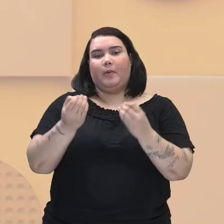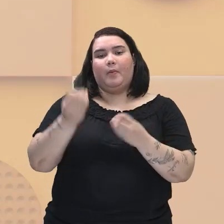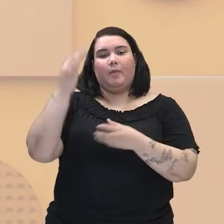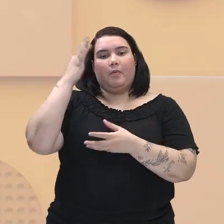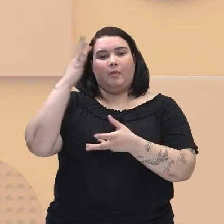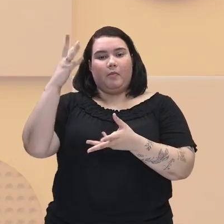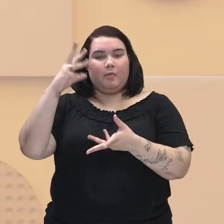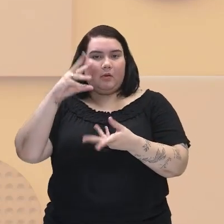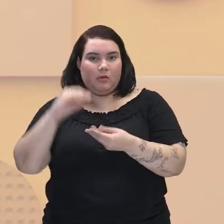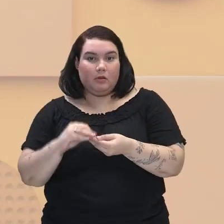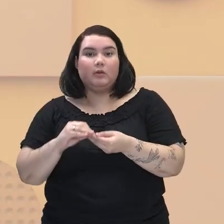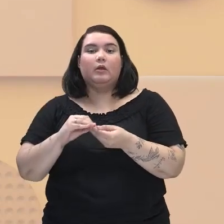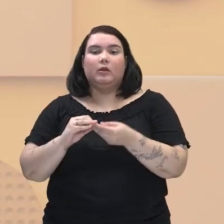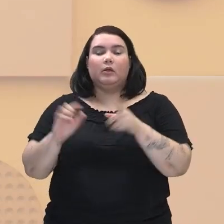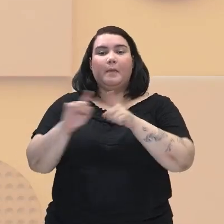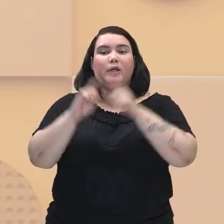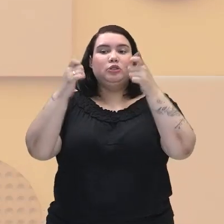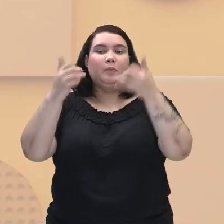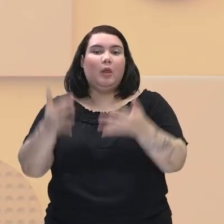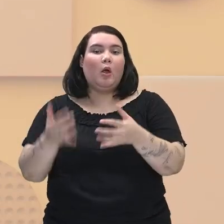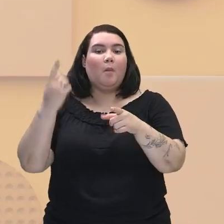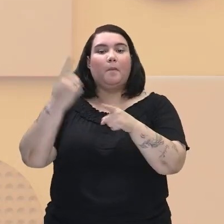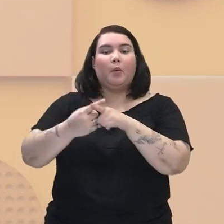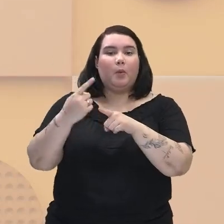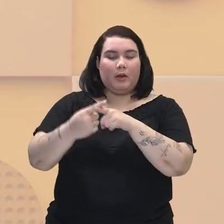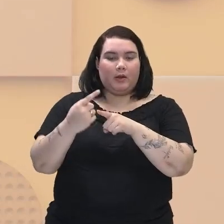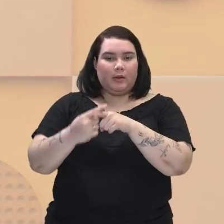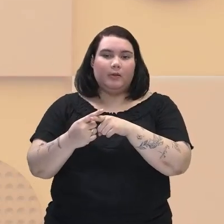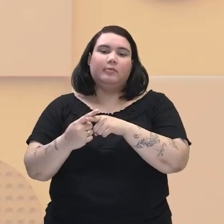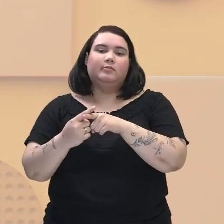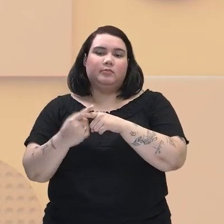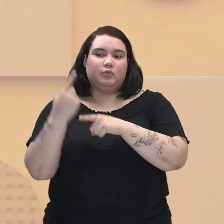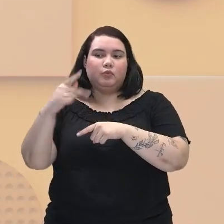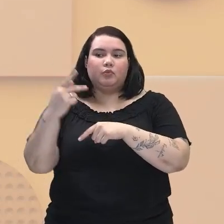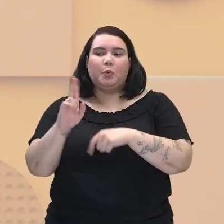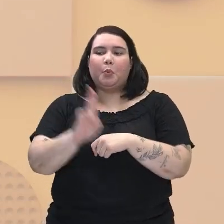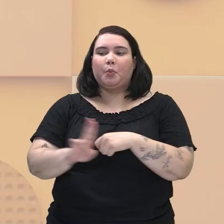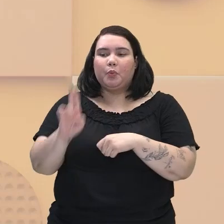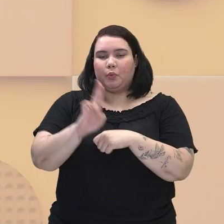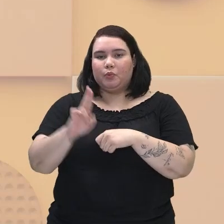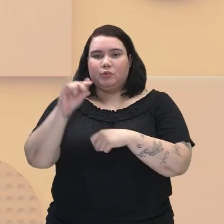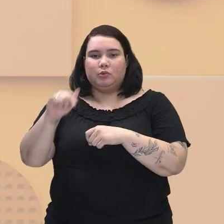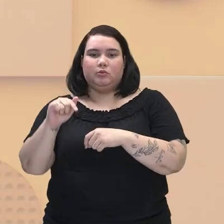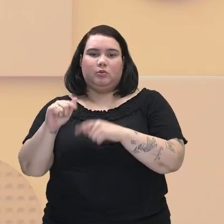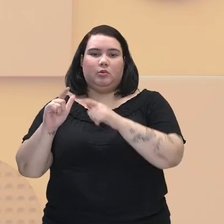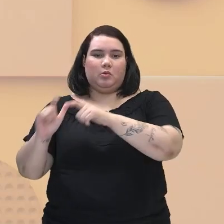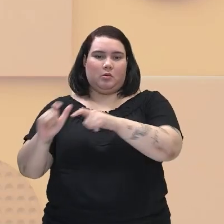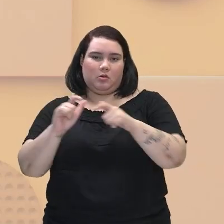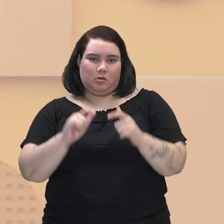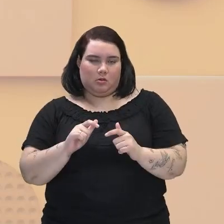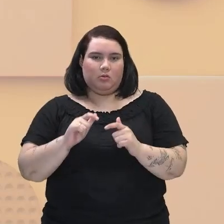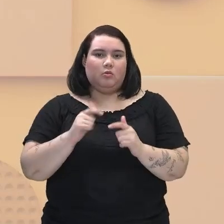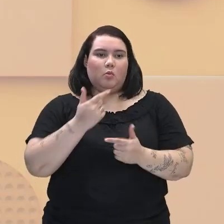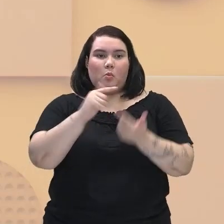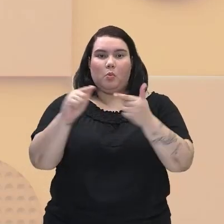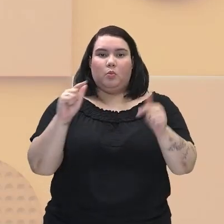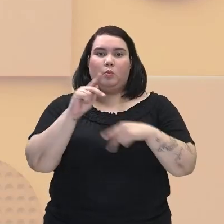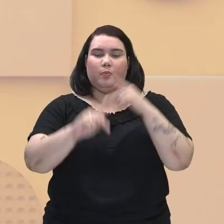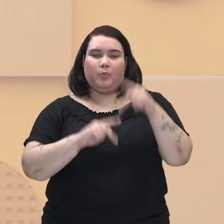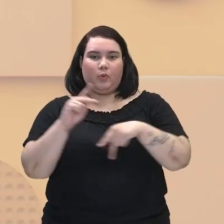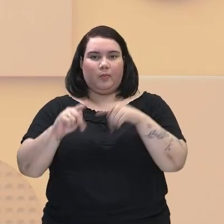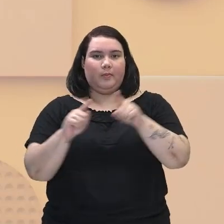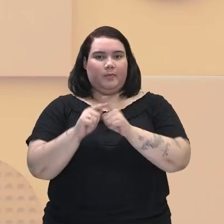e justificar o quê? As suas explorações em cima, né, de outros povos e de